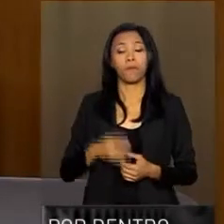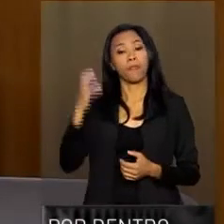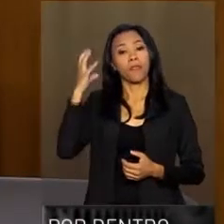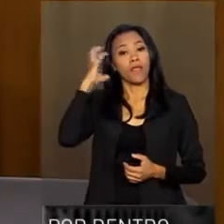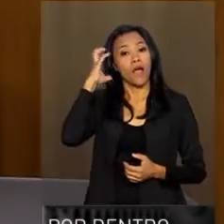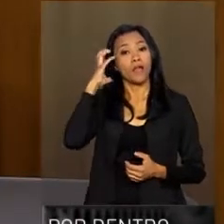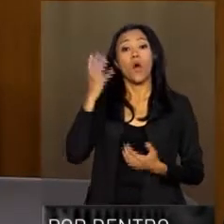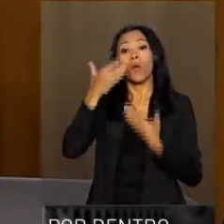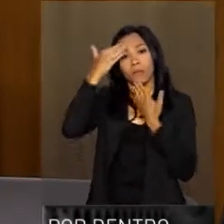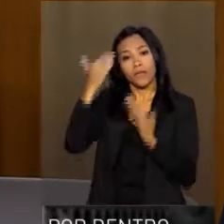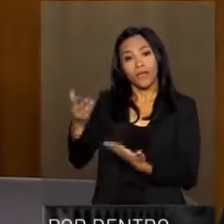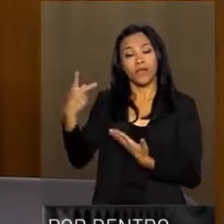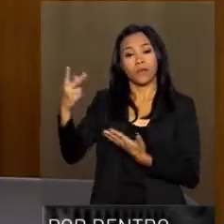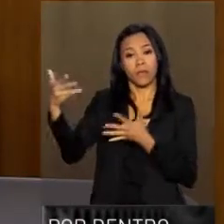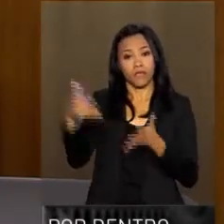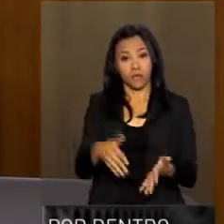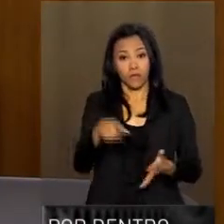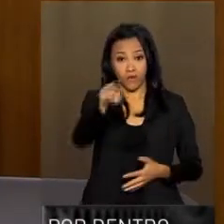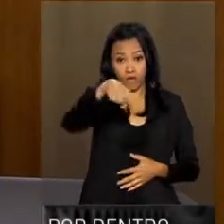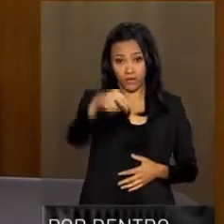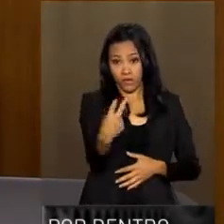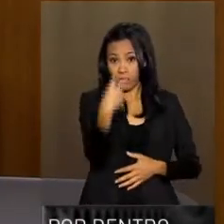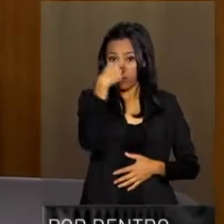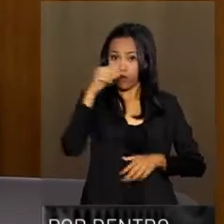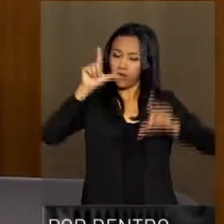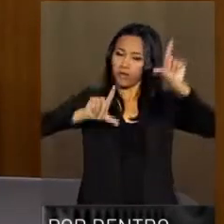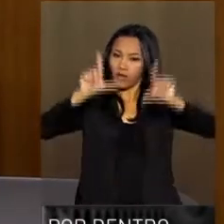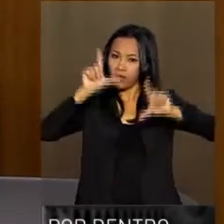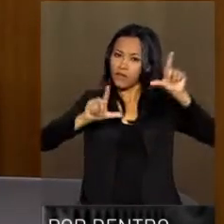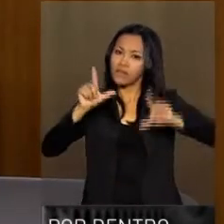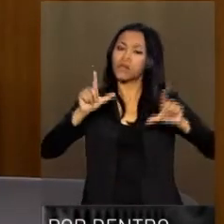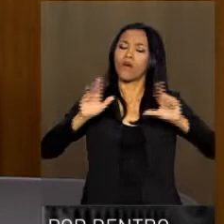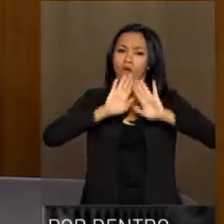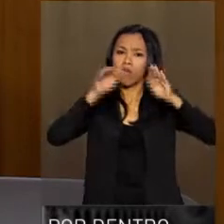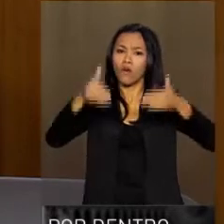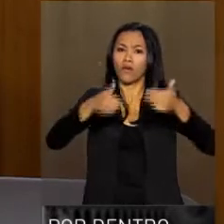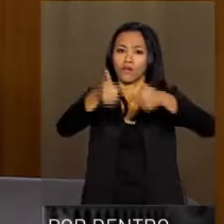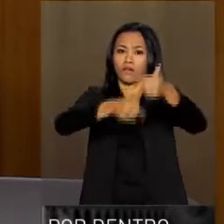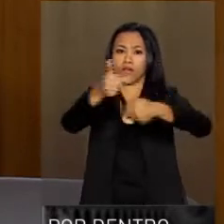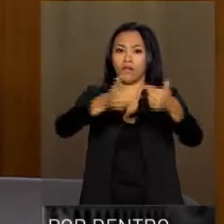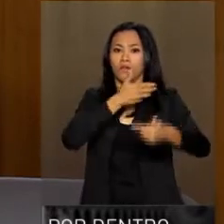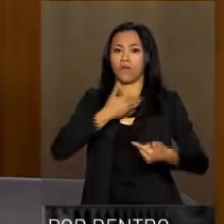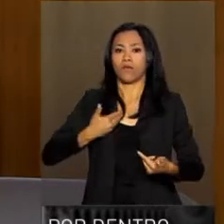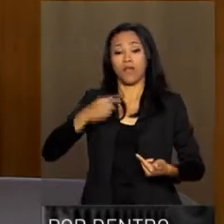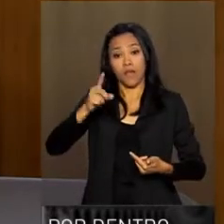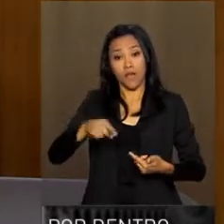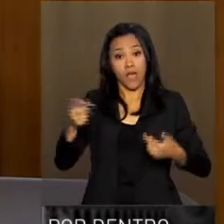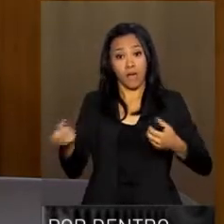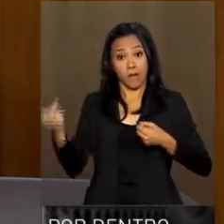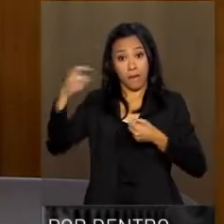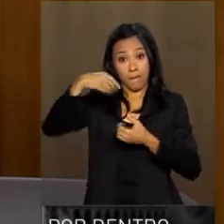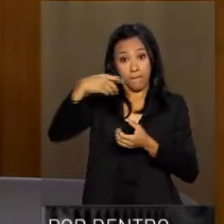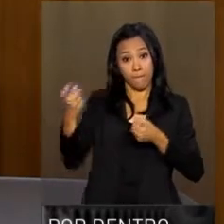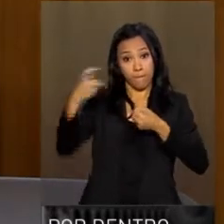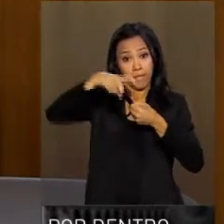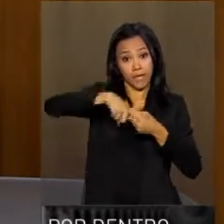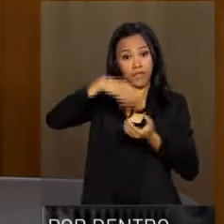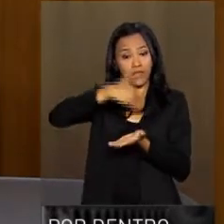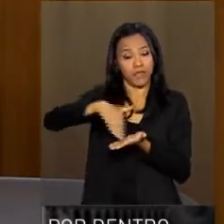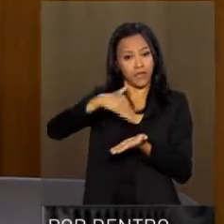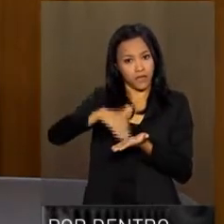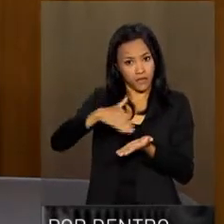participação e você está acompanhando o programa por dentro do governo uma parceria da secretaria de comunicação social da presidência da república